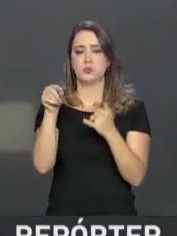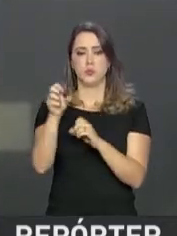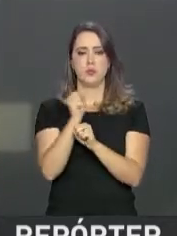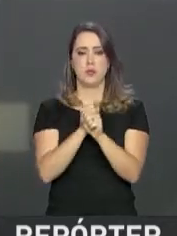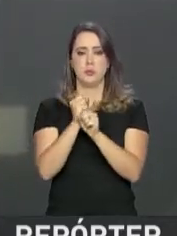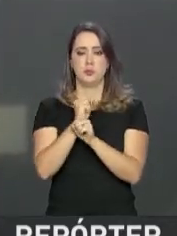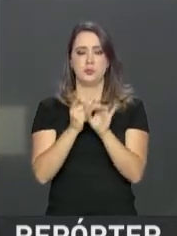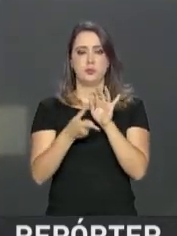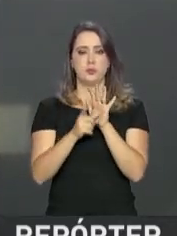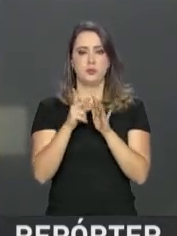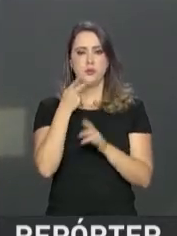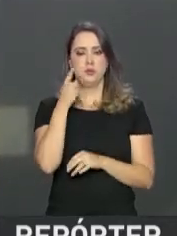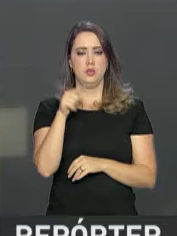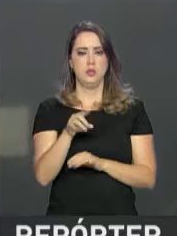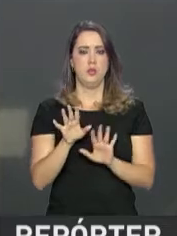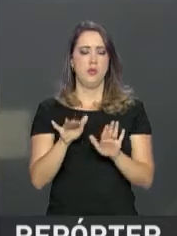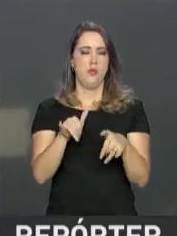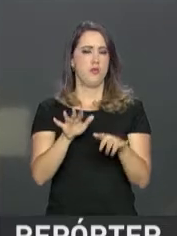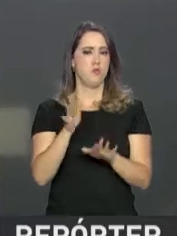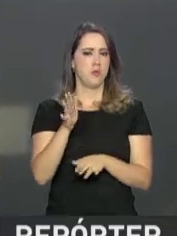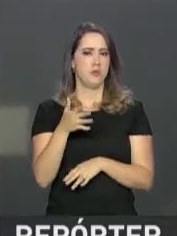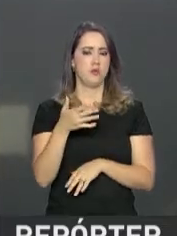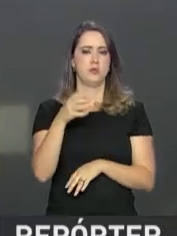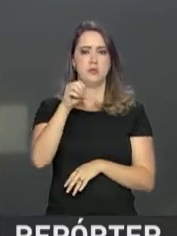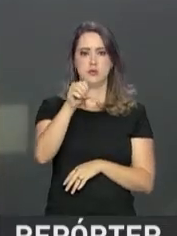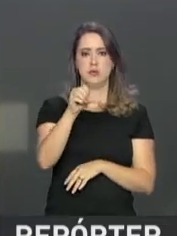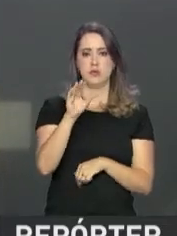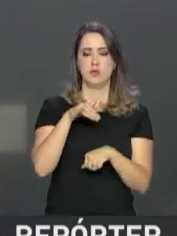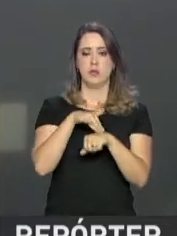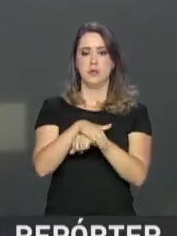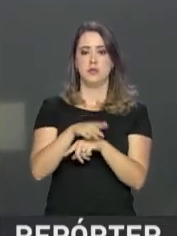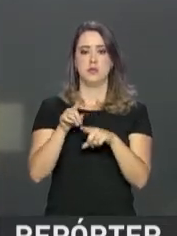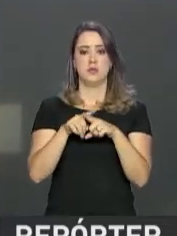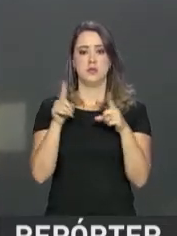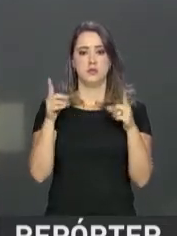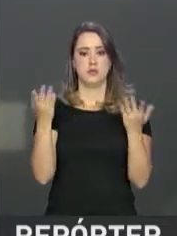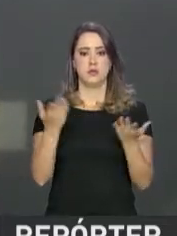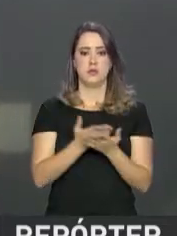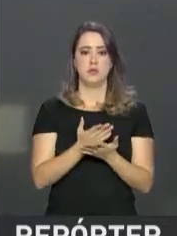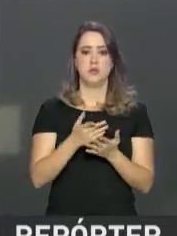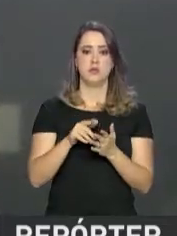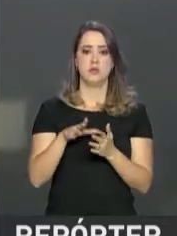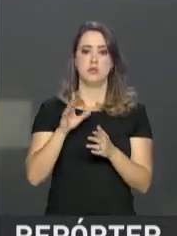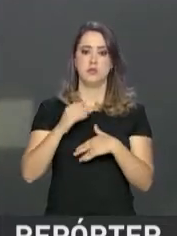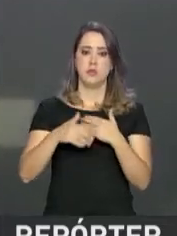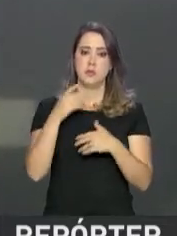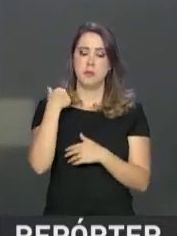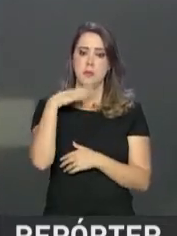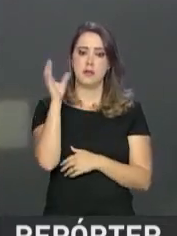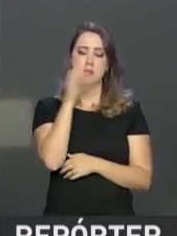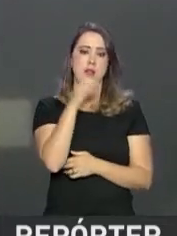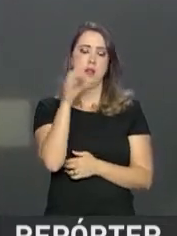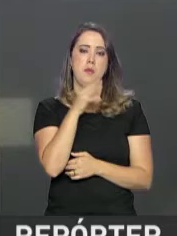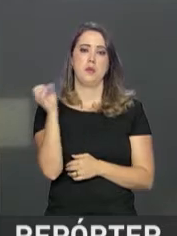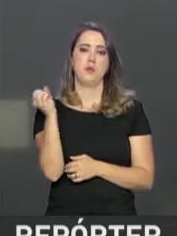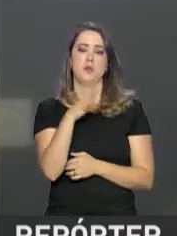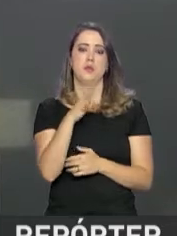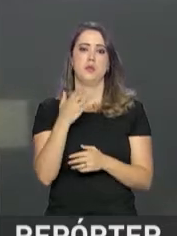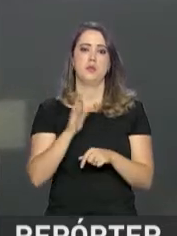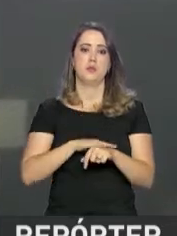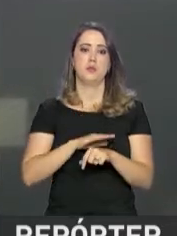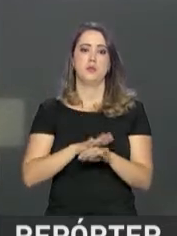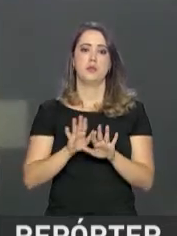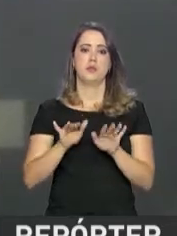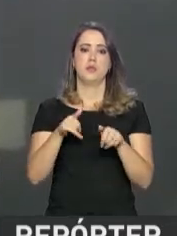que a previsão era que o leilão terminasse por volta das 9 horas da noite, mas ele foi acelerado e a nova previsão é